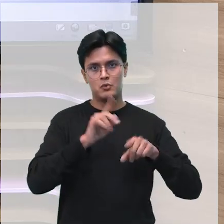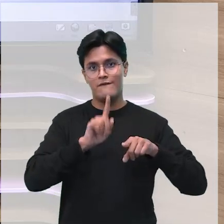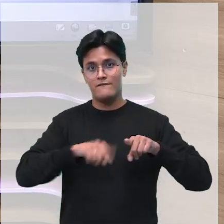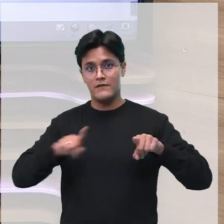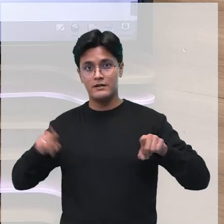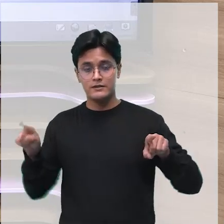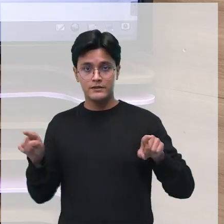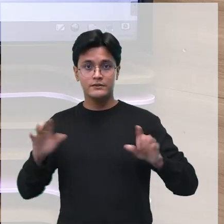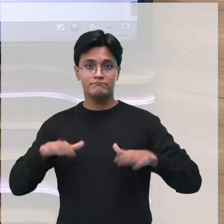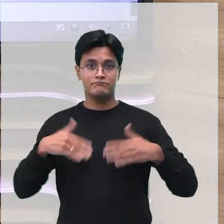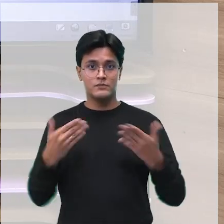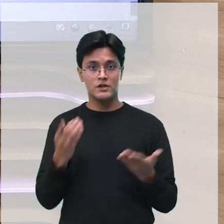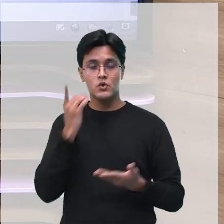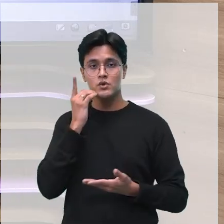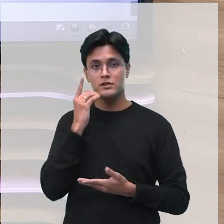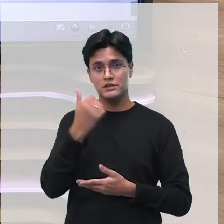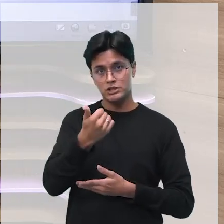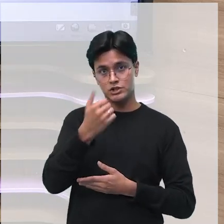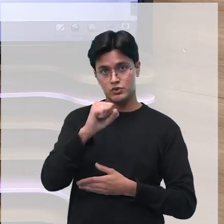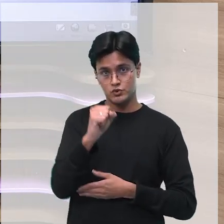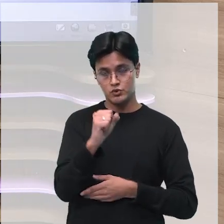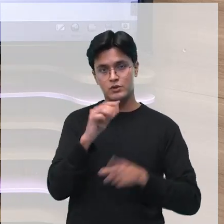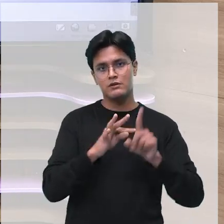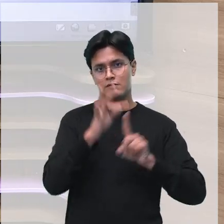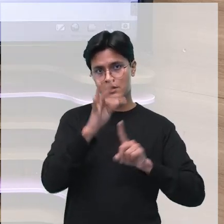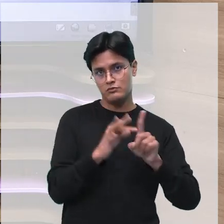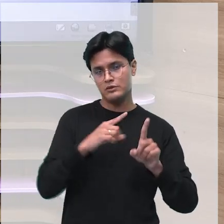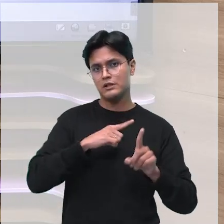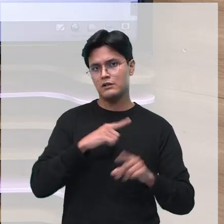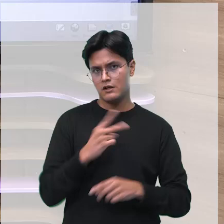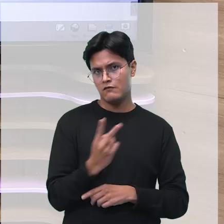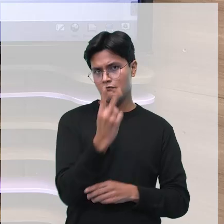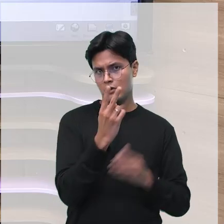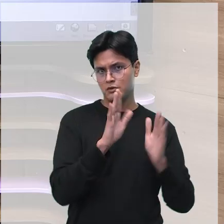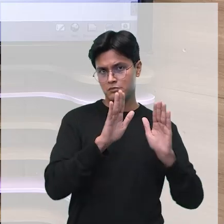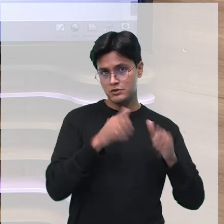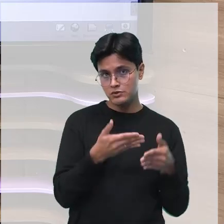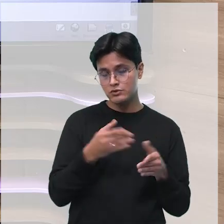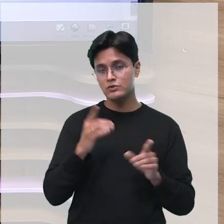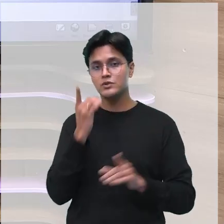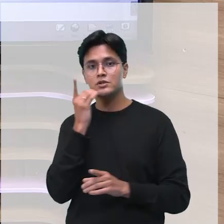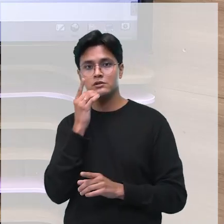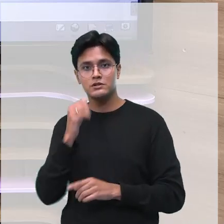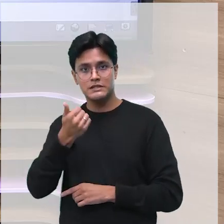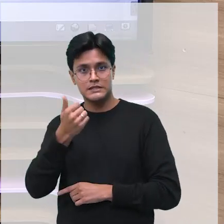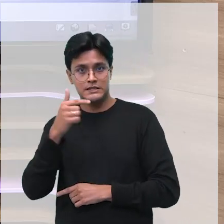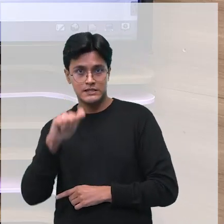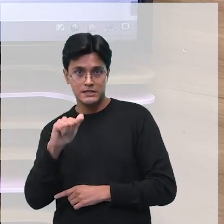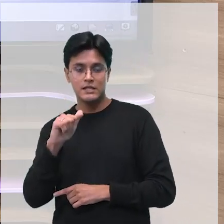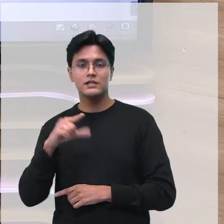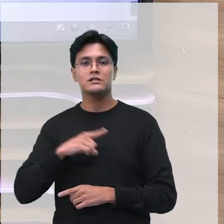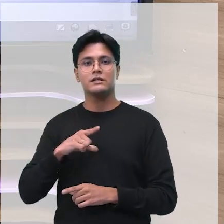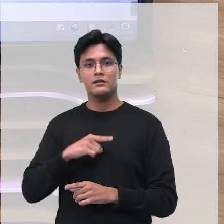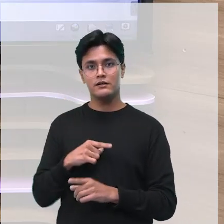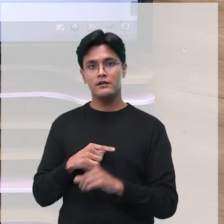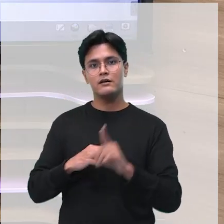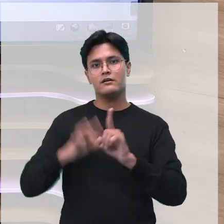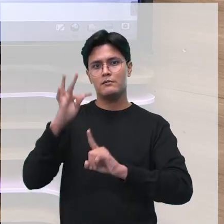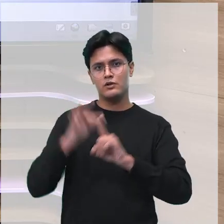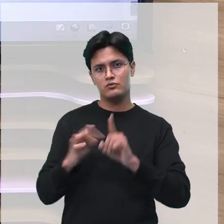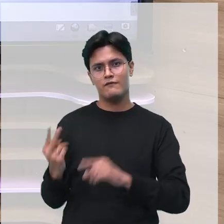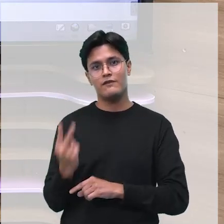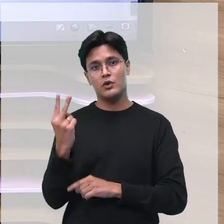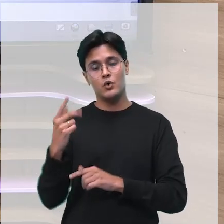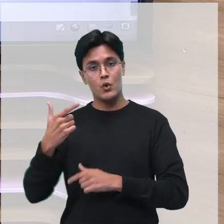então no dia 18 ali a temperatura era um valor né depois no dia 17 já subiu para para outro valor e